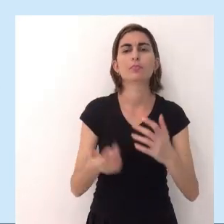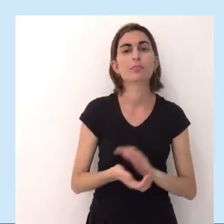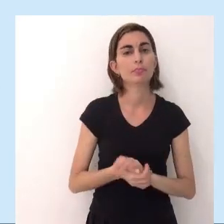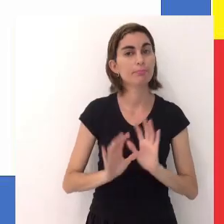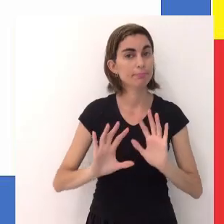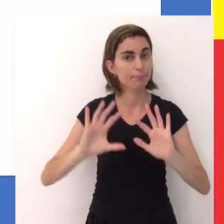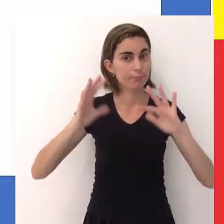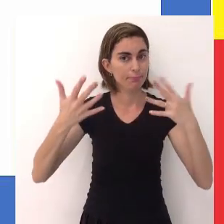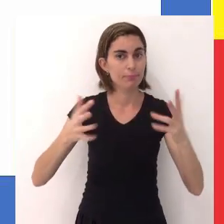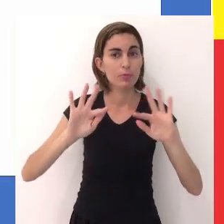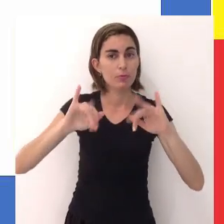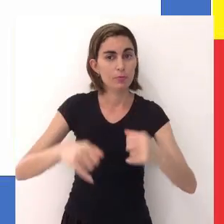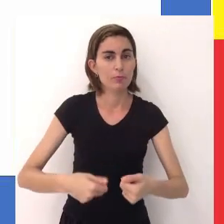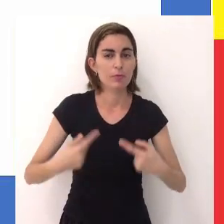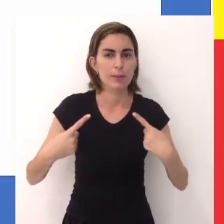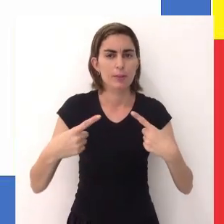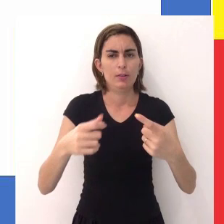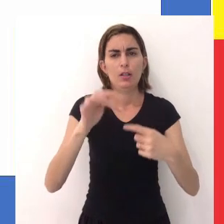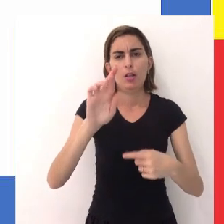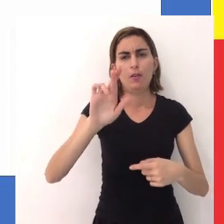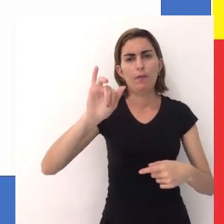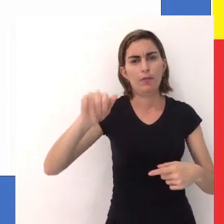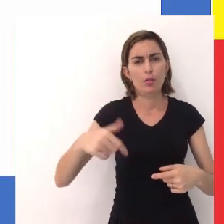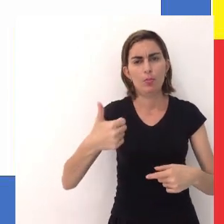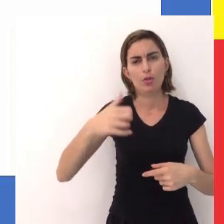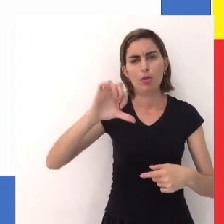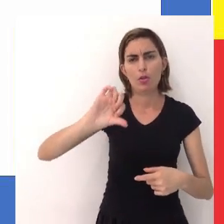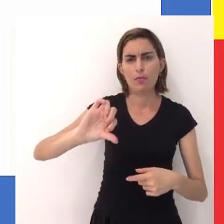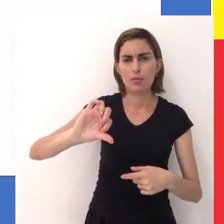lá. Acontece aí o fim da Guerra Fria, ok? Em